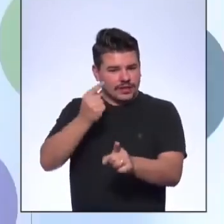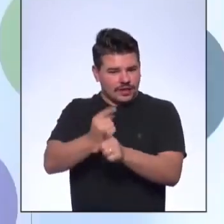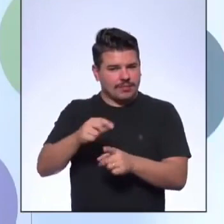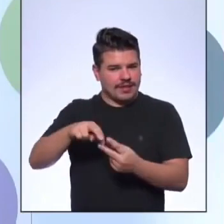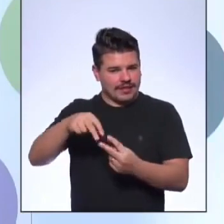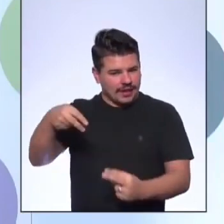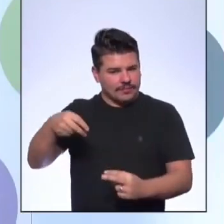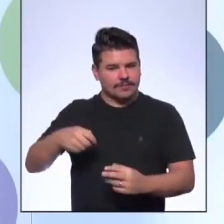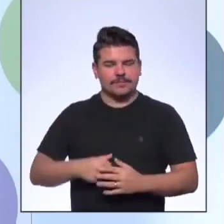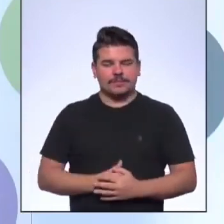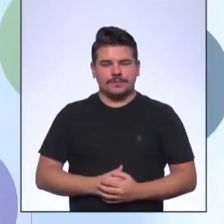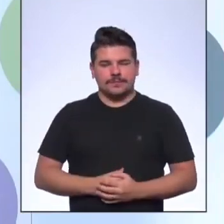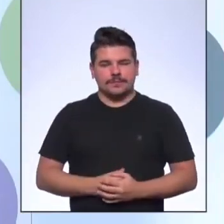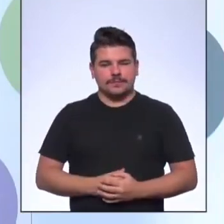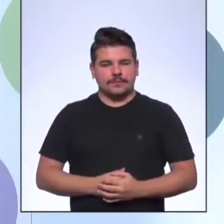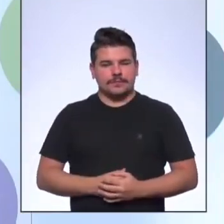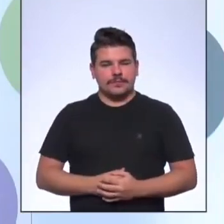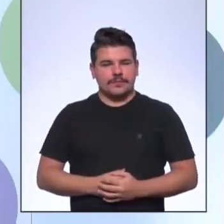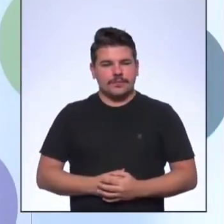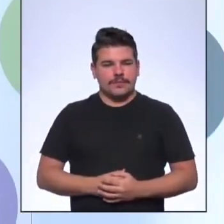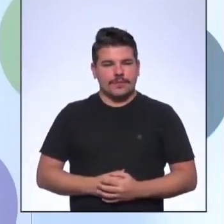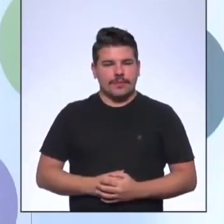Então, existiu preparativos